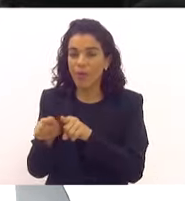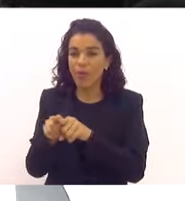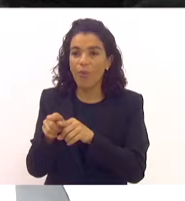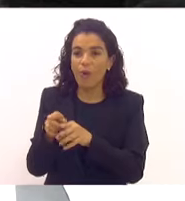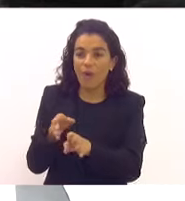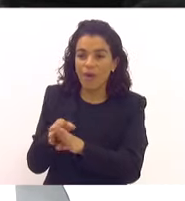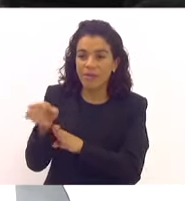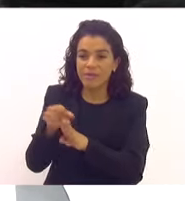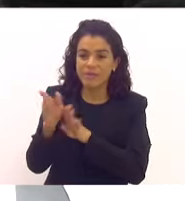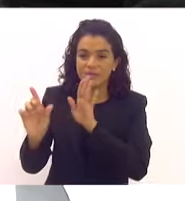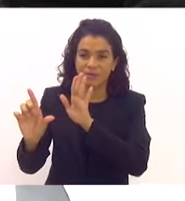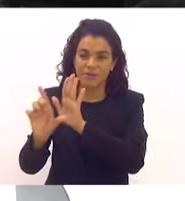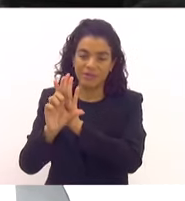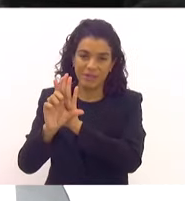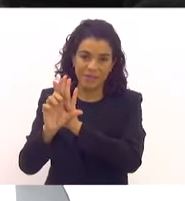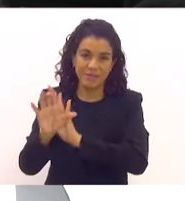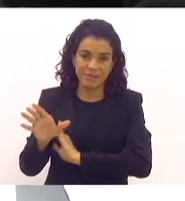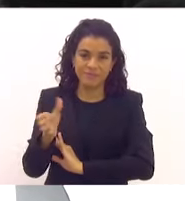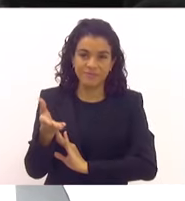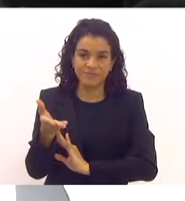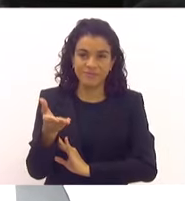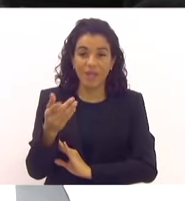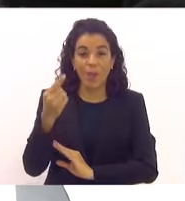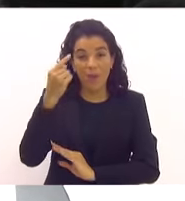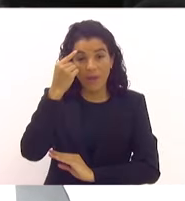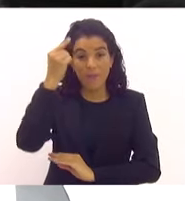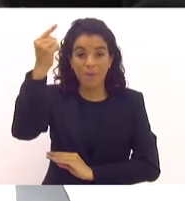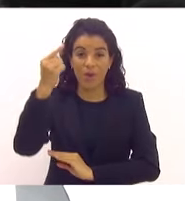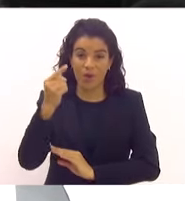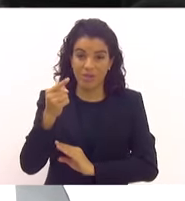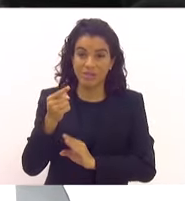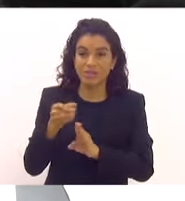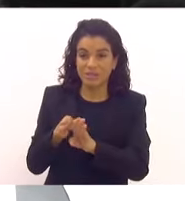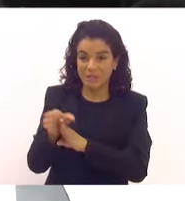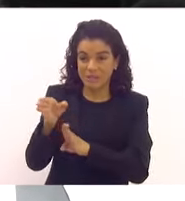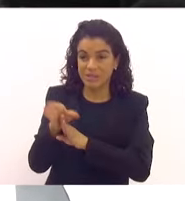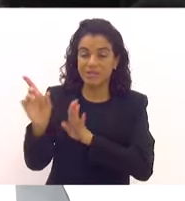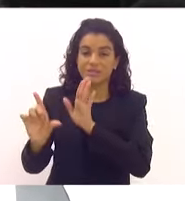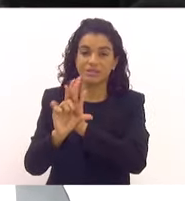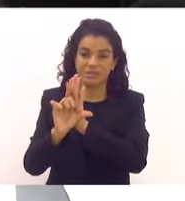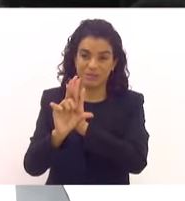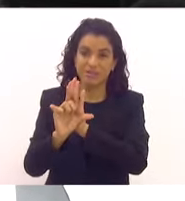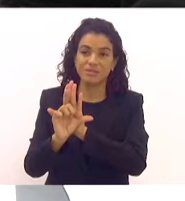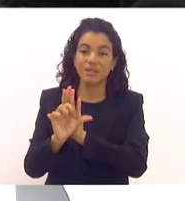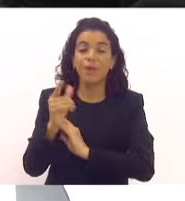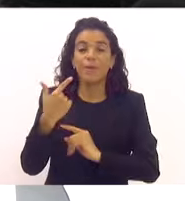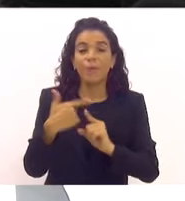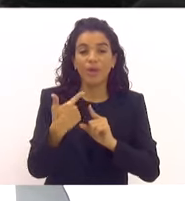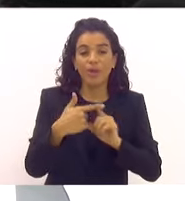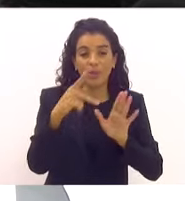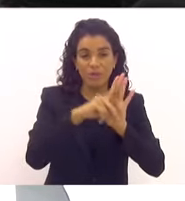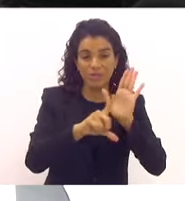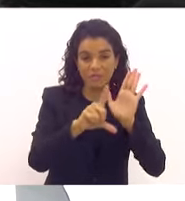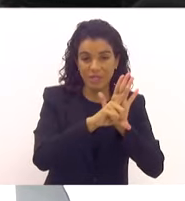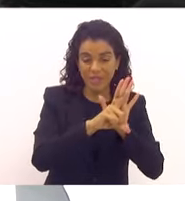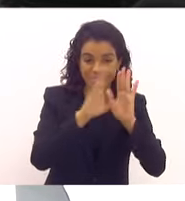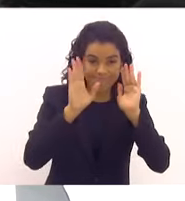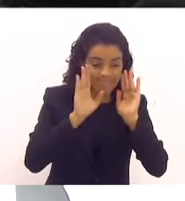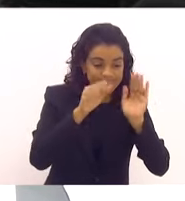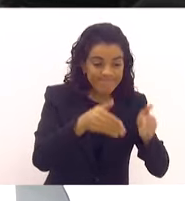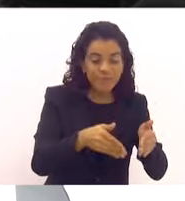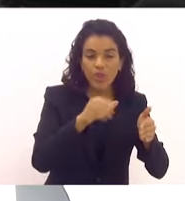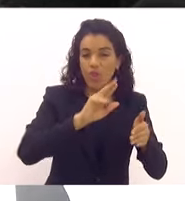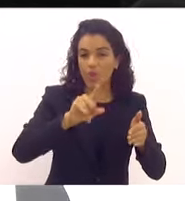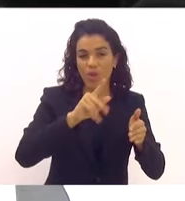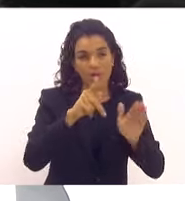trabalha concomitantemente... Essa era a hipótese de uma indicação, né? Com os dois. Porque este projeto específico não seria um